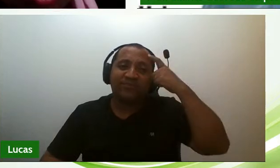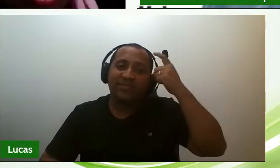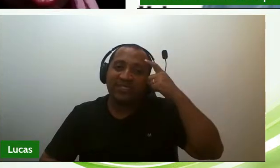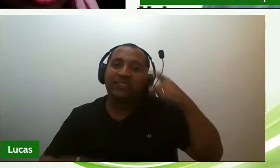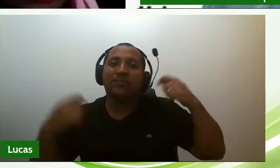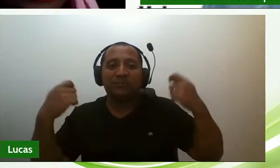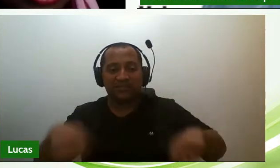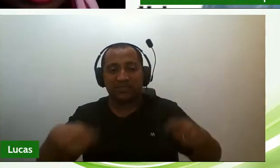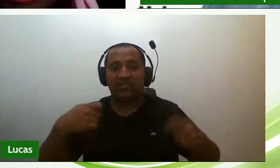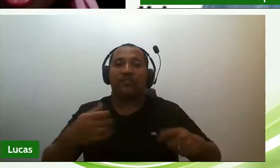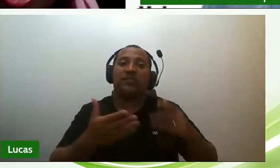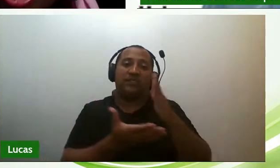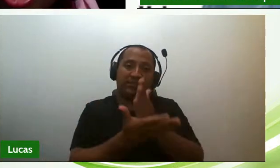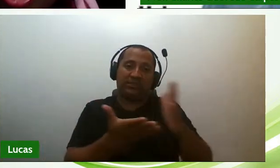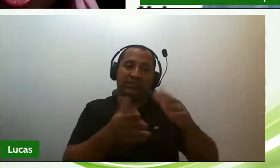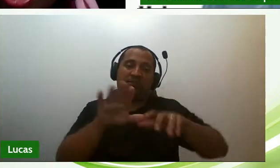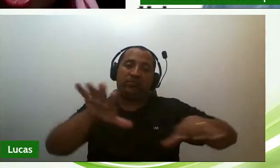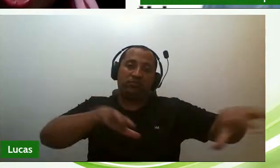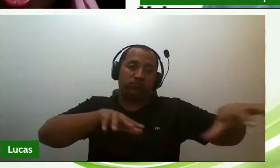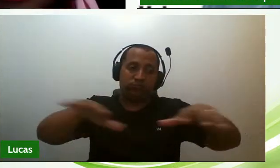divisão que